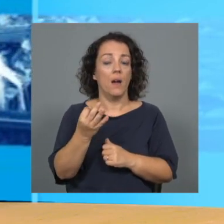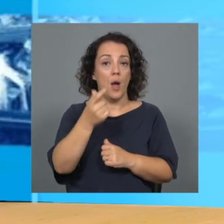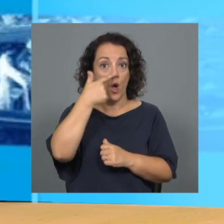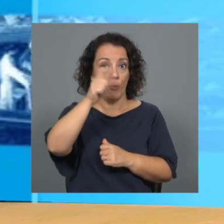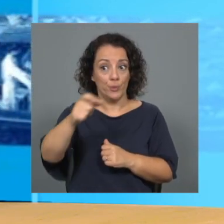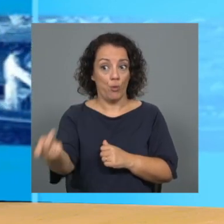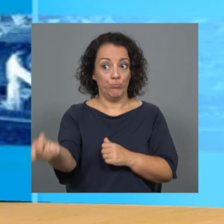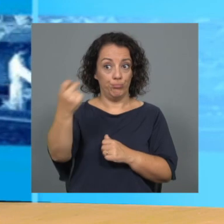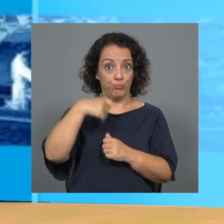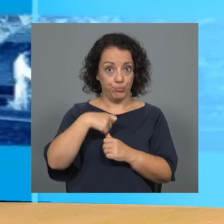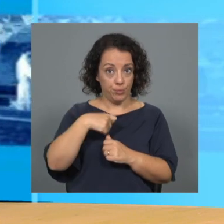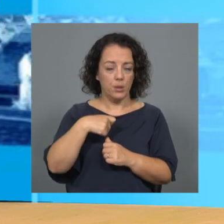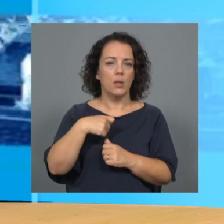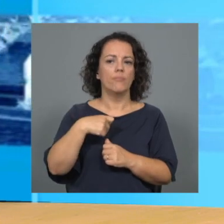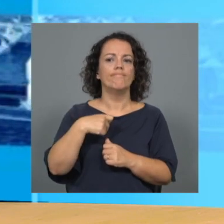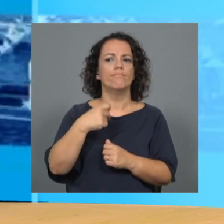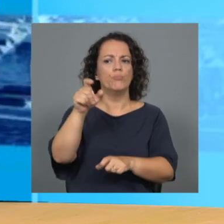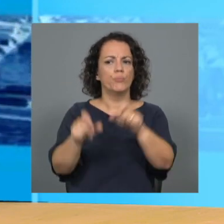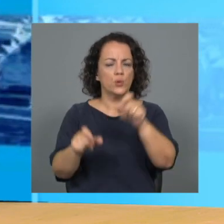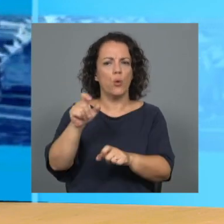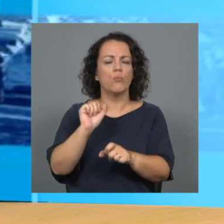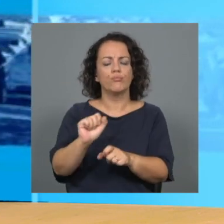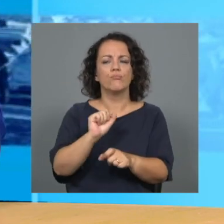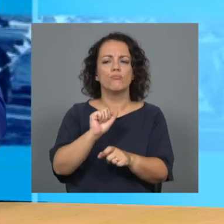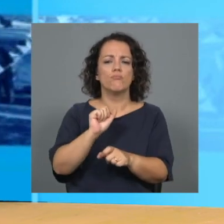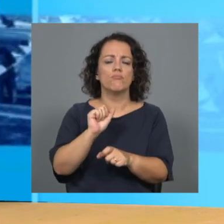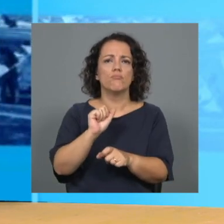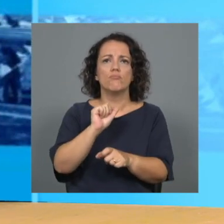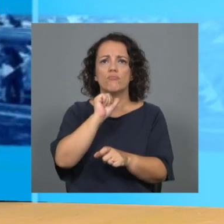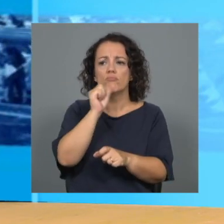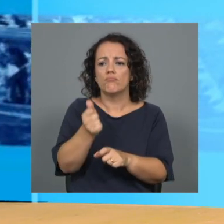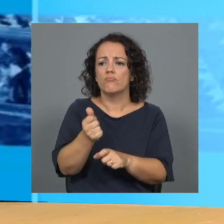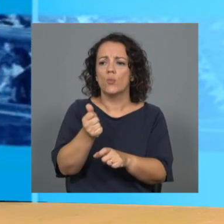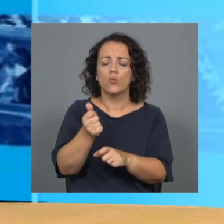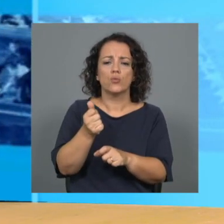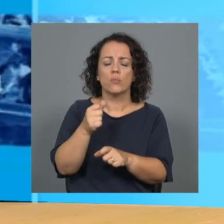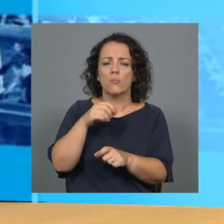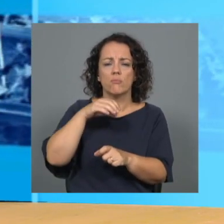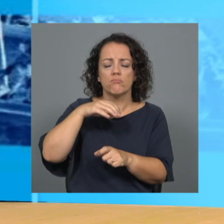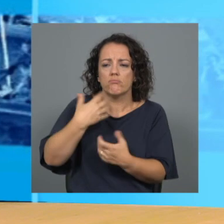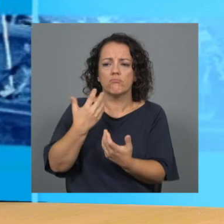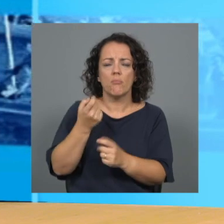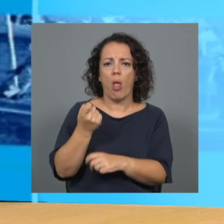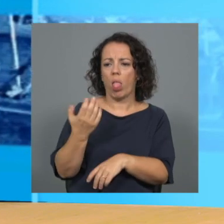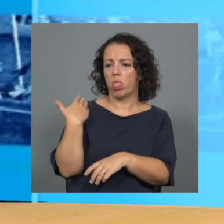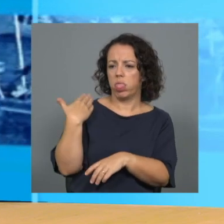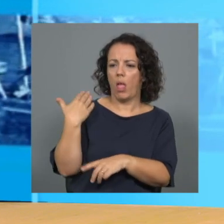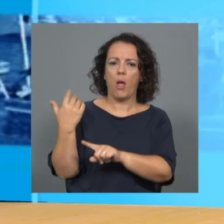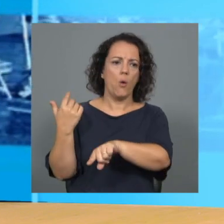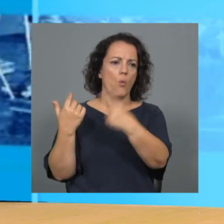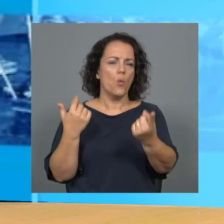tido perdas recentemente, como pessoas já de casos de mais anos, e uma muito